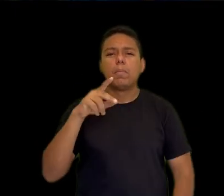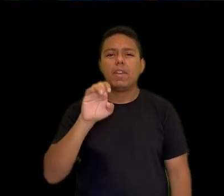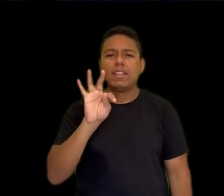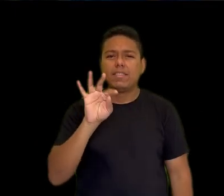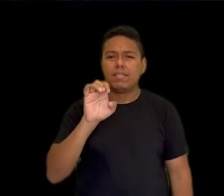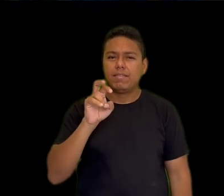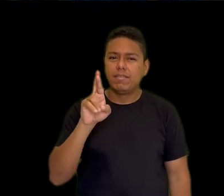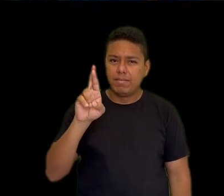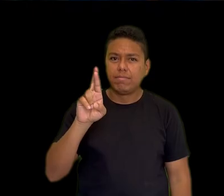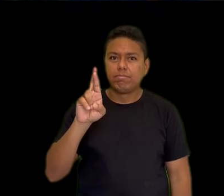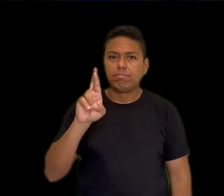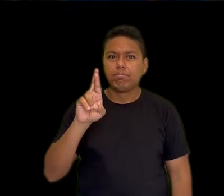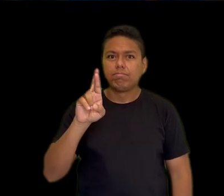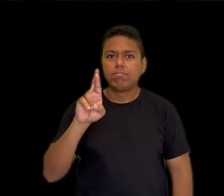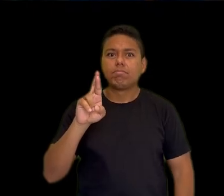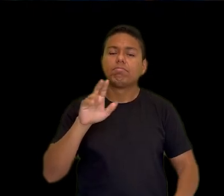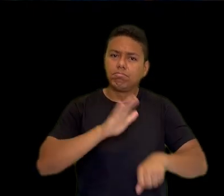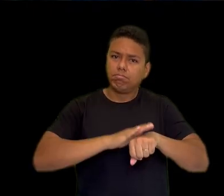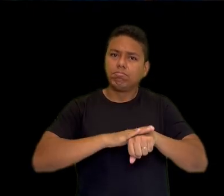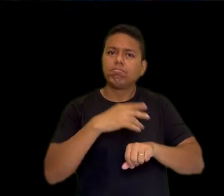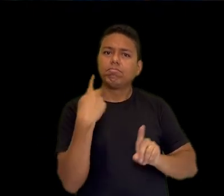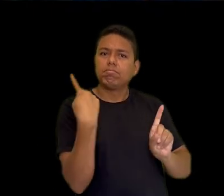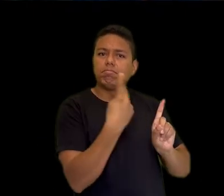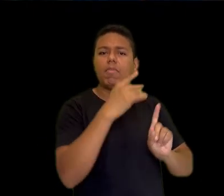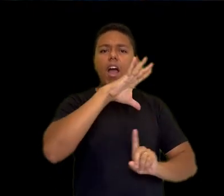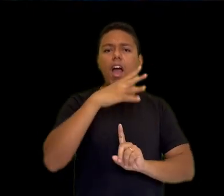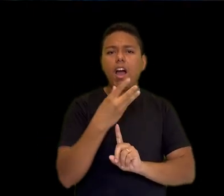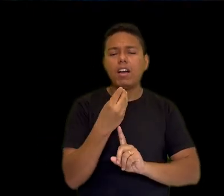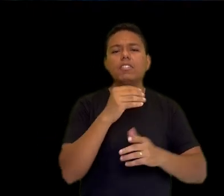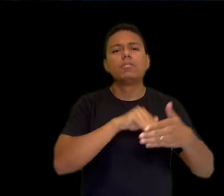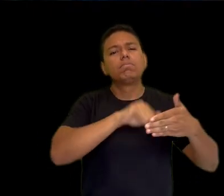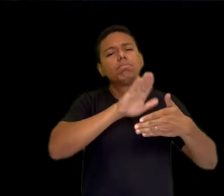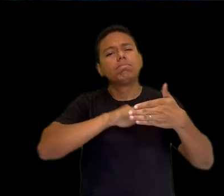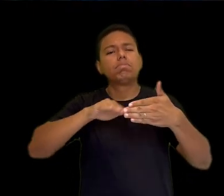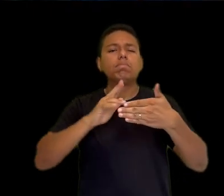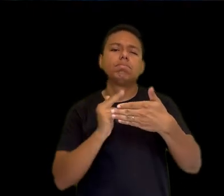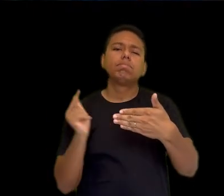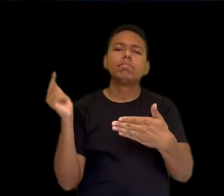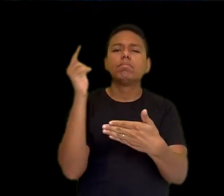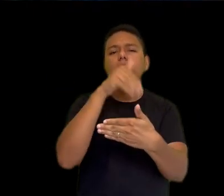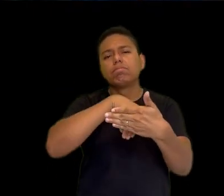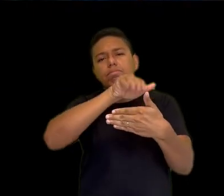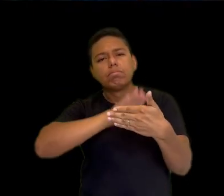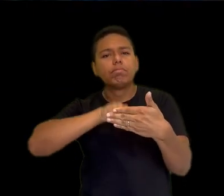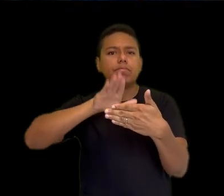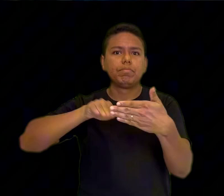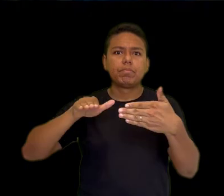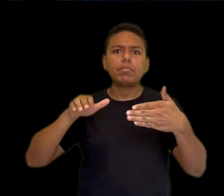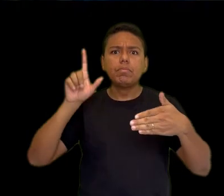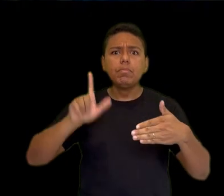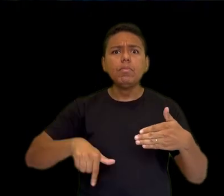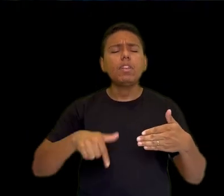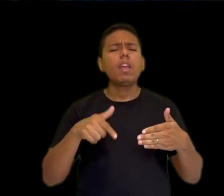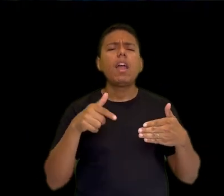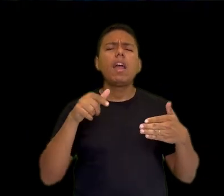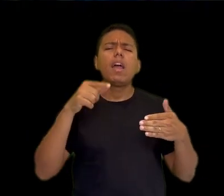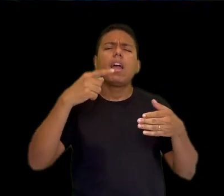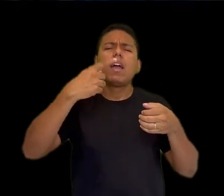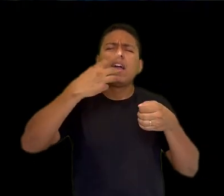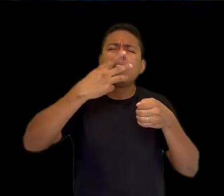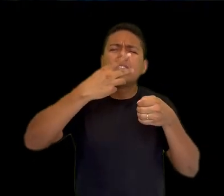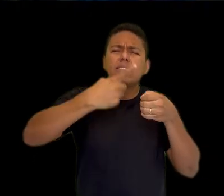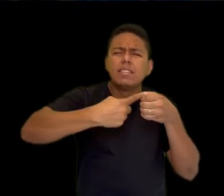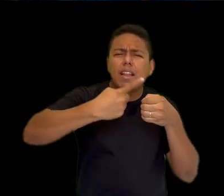Bruegel, e ela retrata uma cena, uma imagem, né, de uma cidade